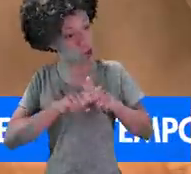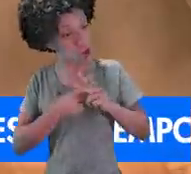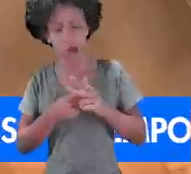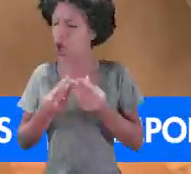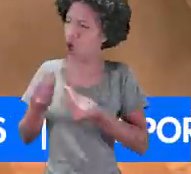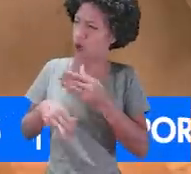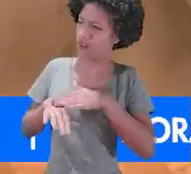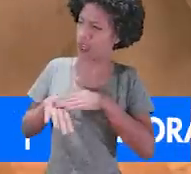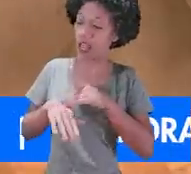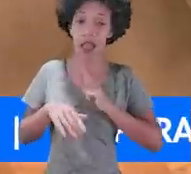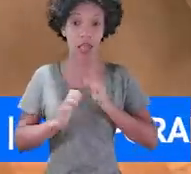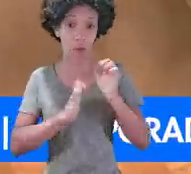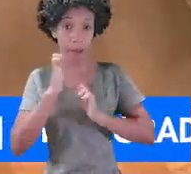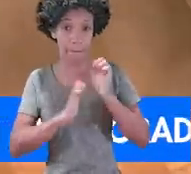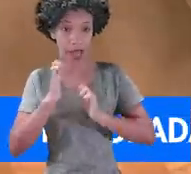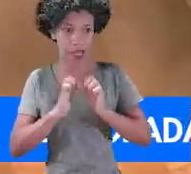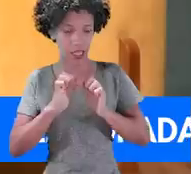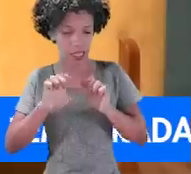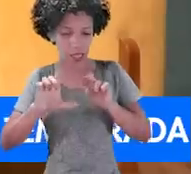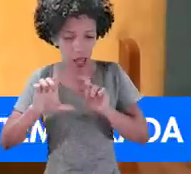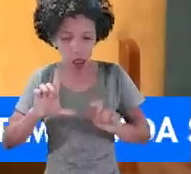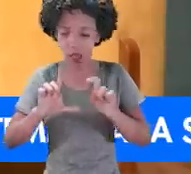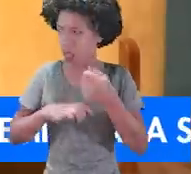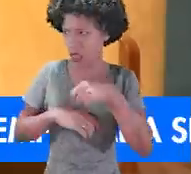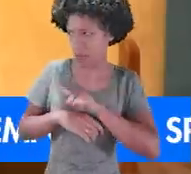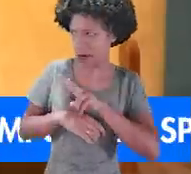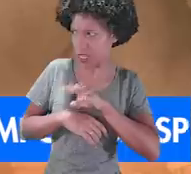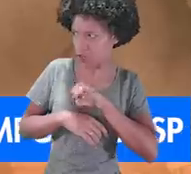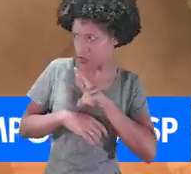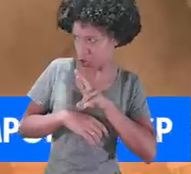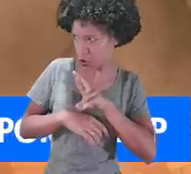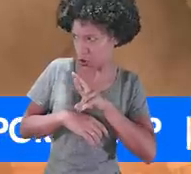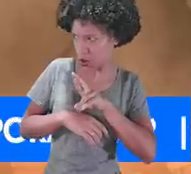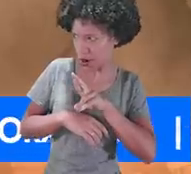Tem uma máquina, que é eletrônica, aí a pessoa... Que não precisa do Victor.